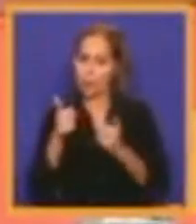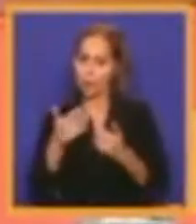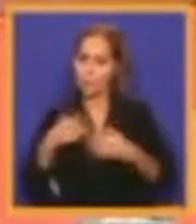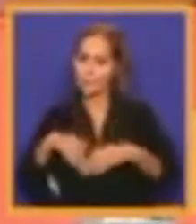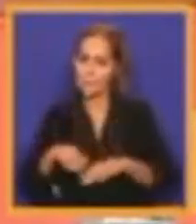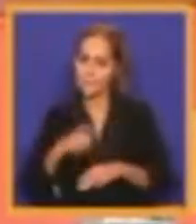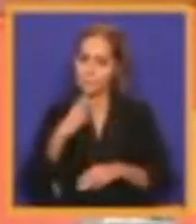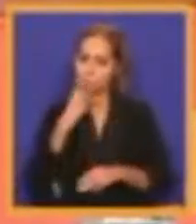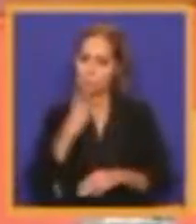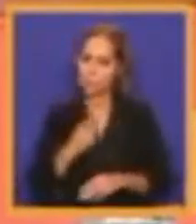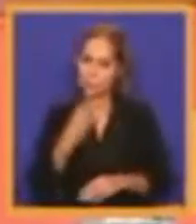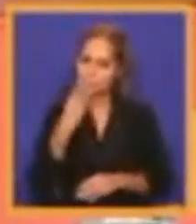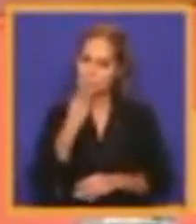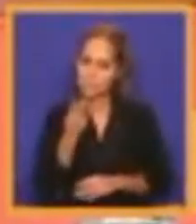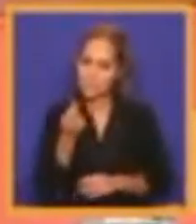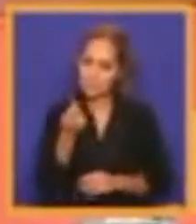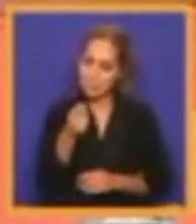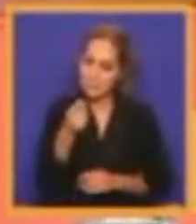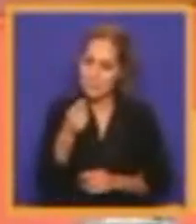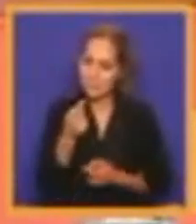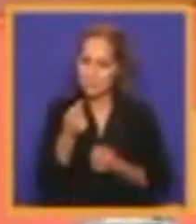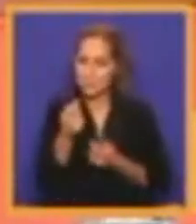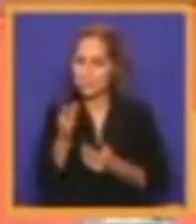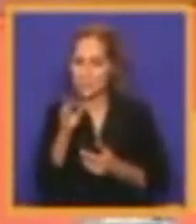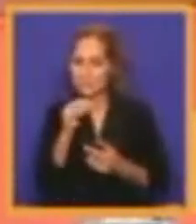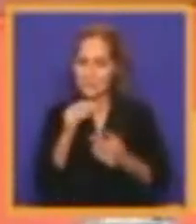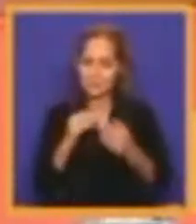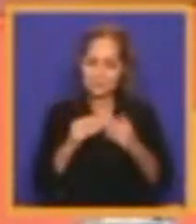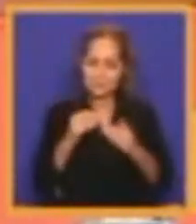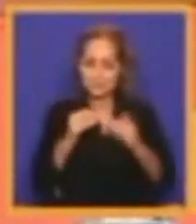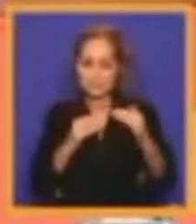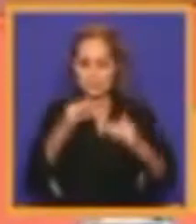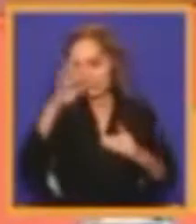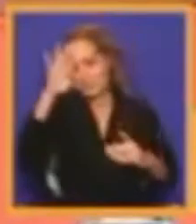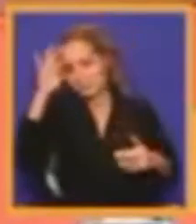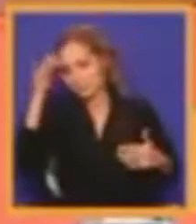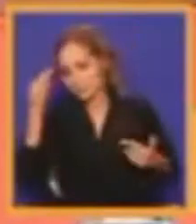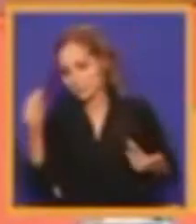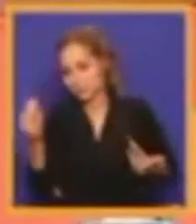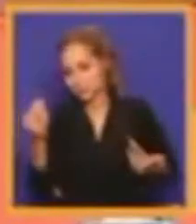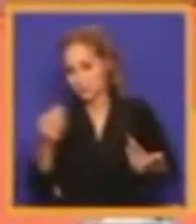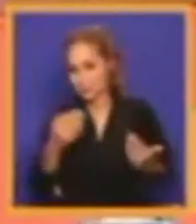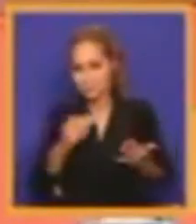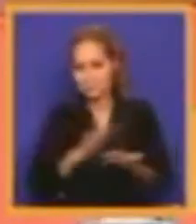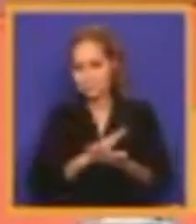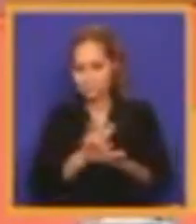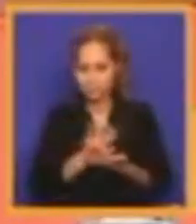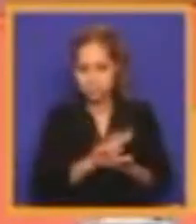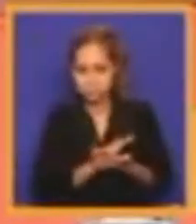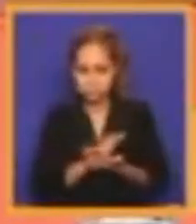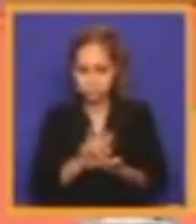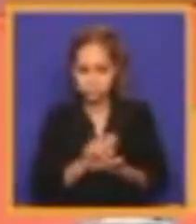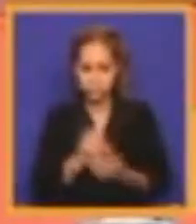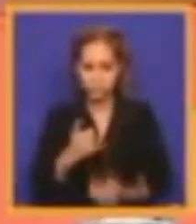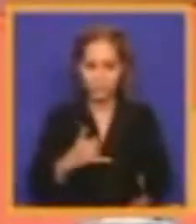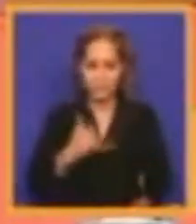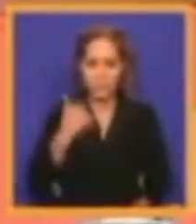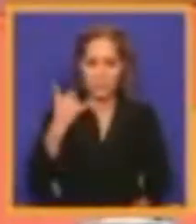dois, três meses um pouco mais escorregadios, um pouco mais instáveis. Logo a